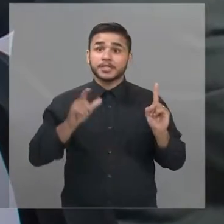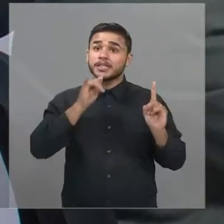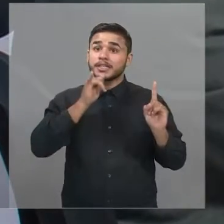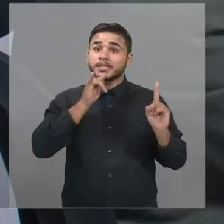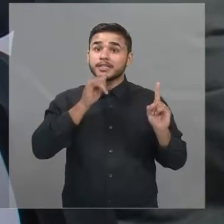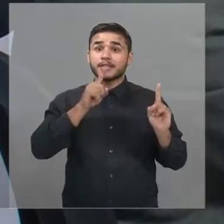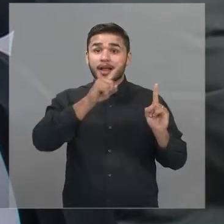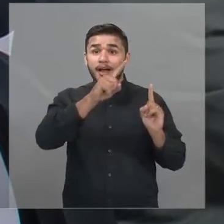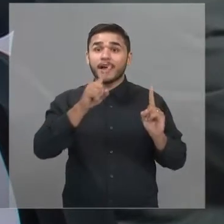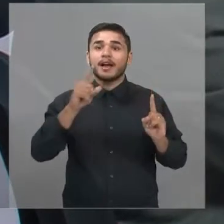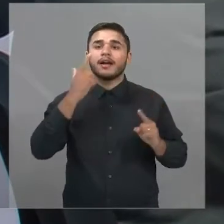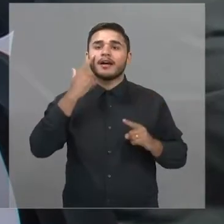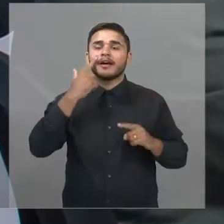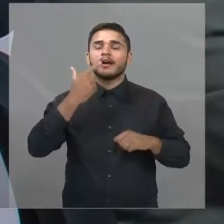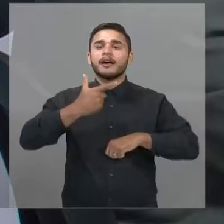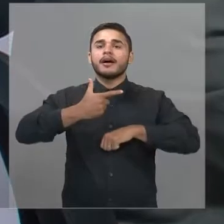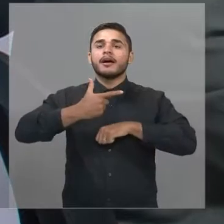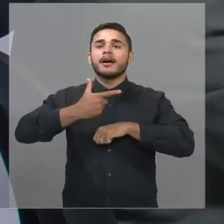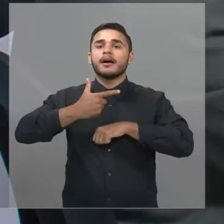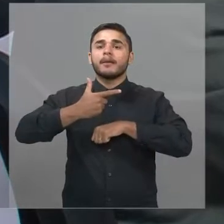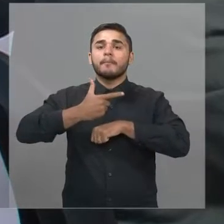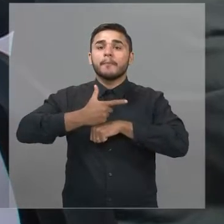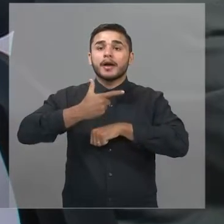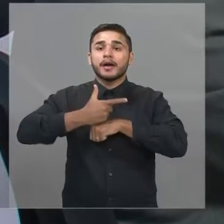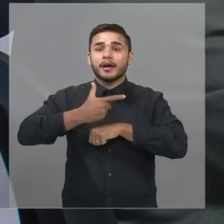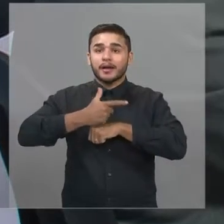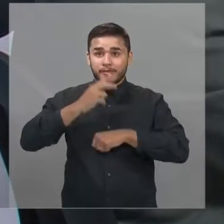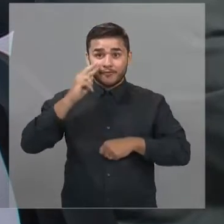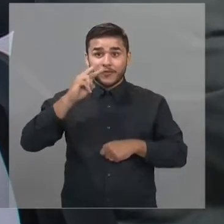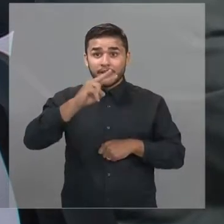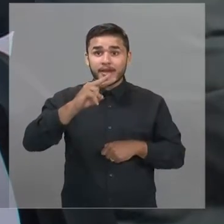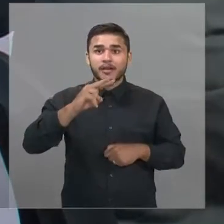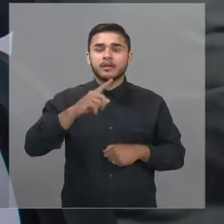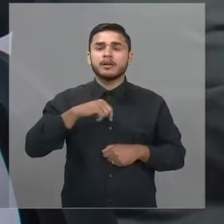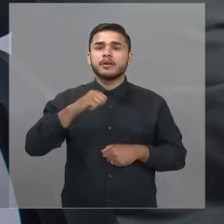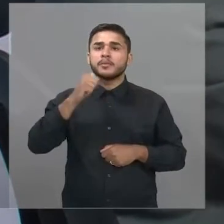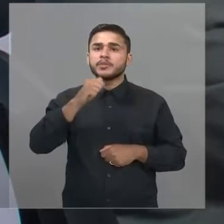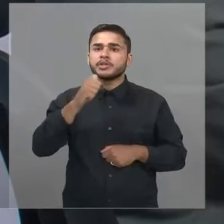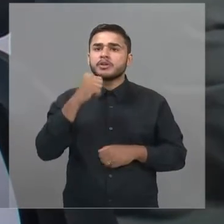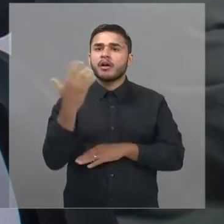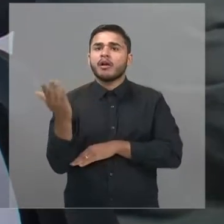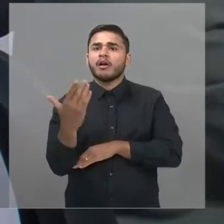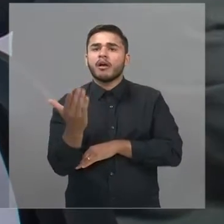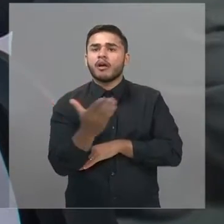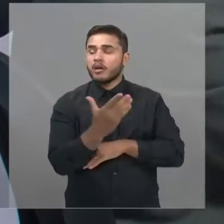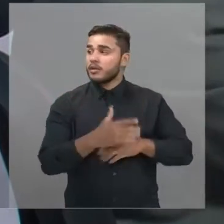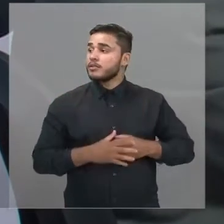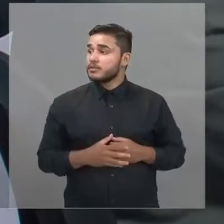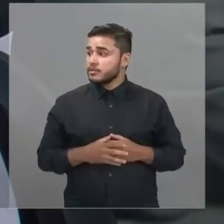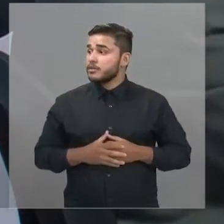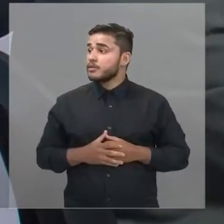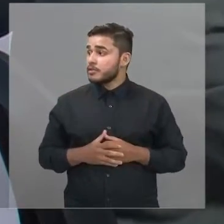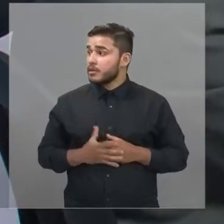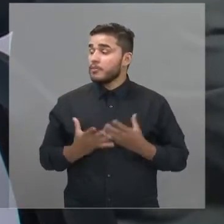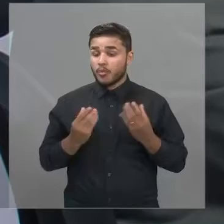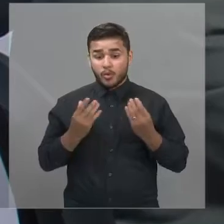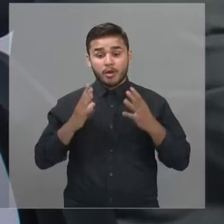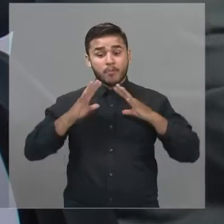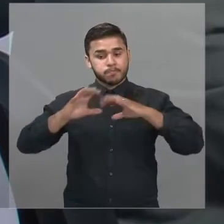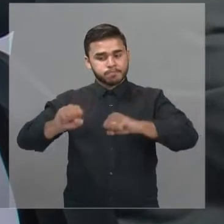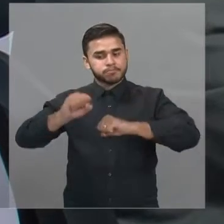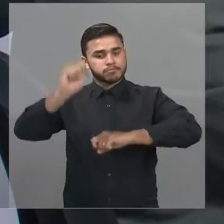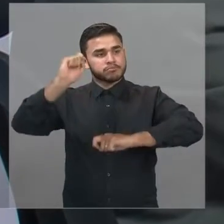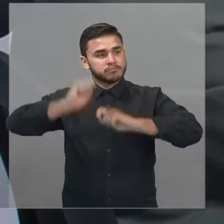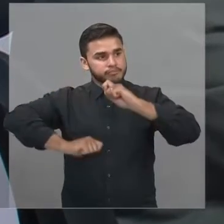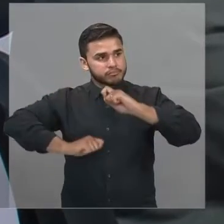naquela beira-mar, você vê garotas pedindo esmola com criança na mão. Muitas vítimas de estupro, né? Inclusive, exatamente. O